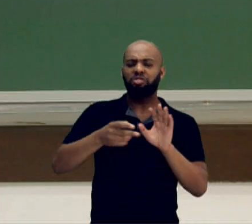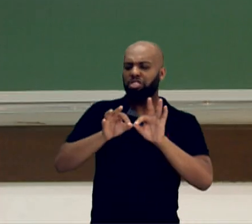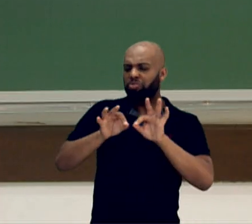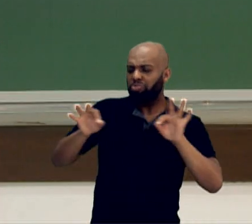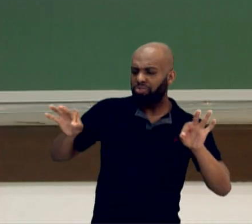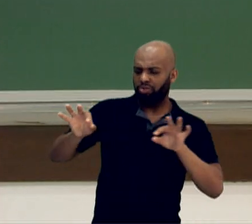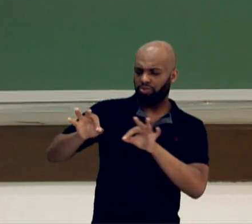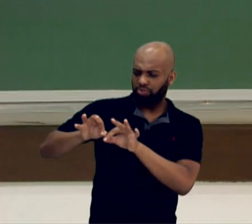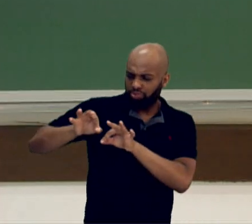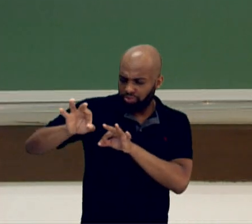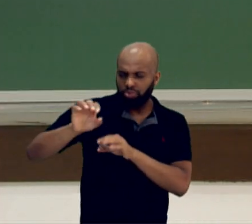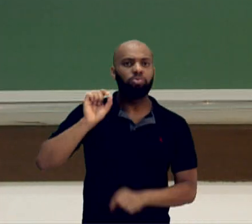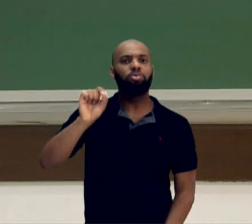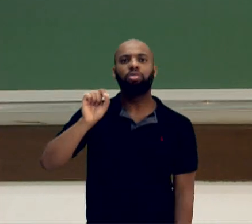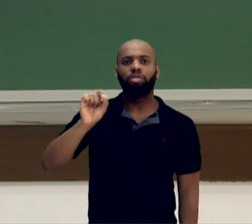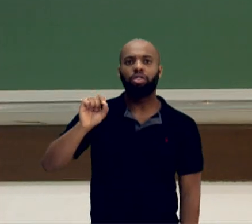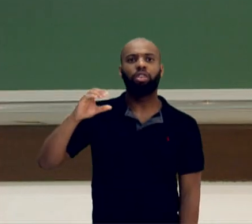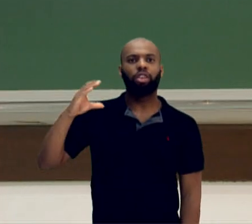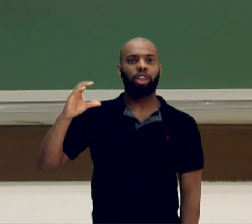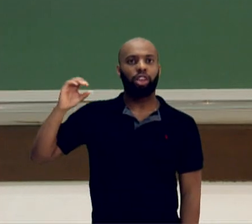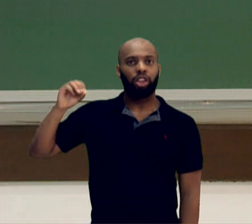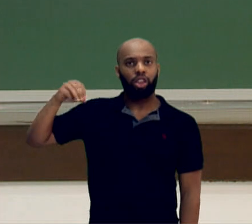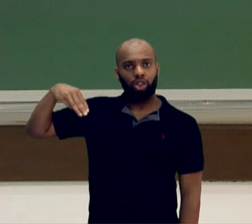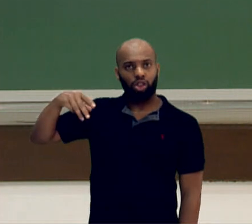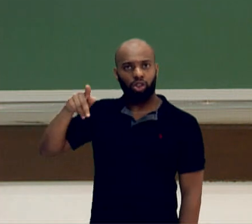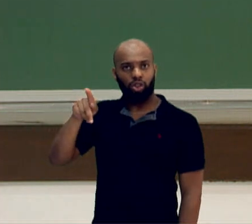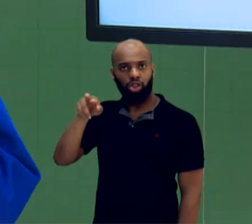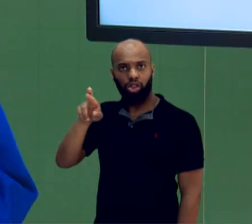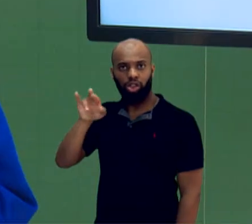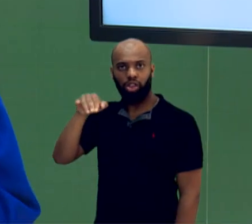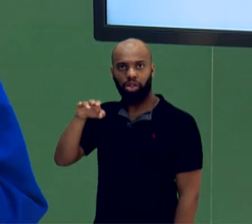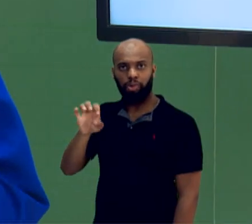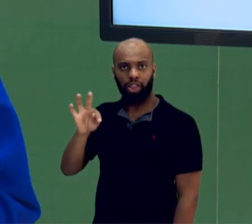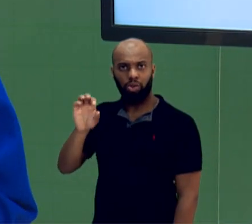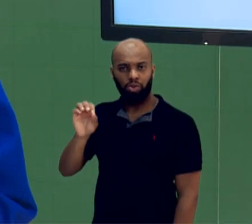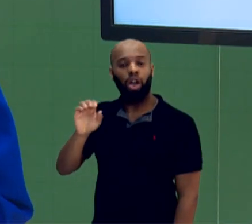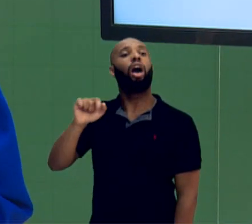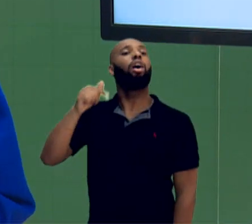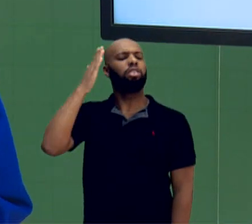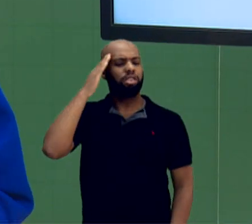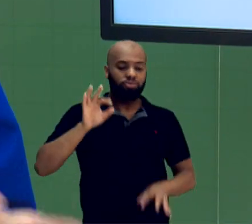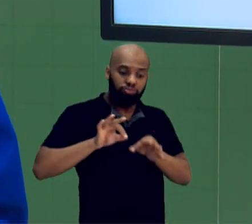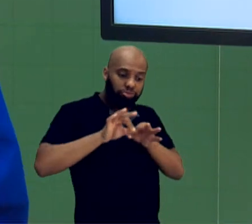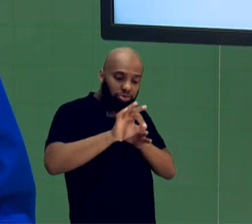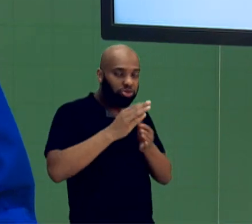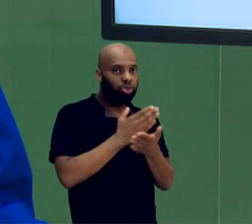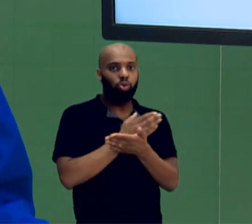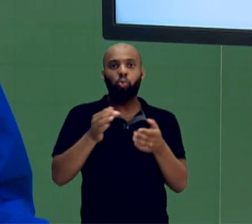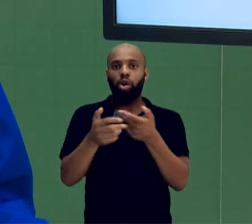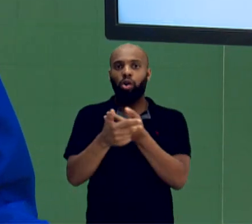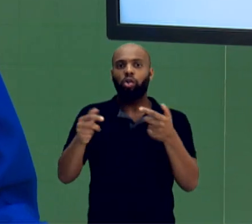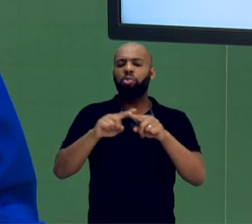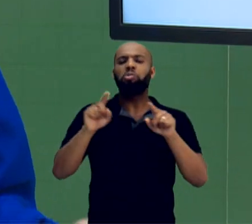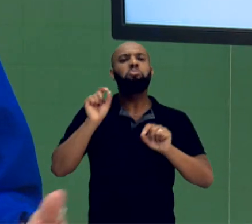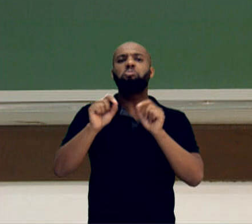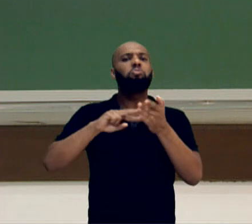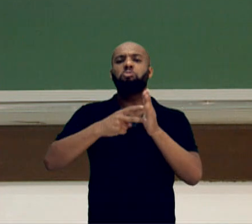comprimento? Ah, professora, comprimento eu sei que é eu medir alguma coisa. Olha, que legal, é isso mesmo. Mas e medir? O que é